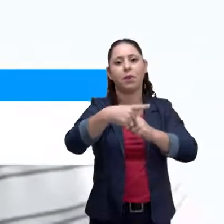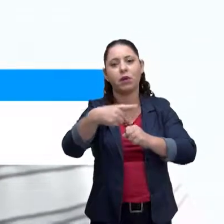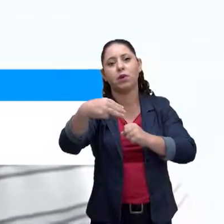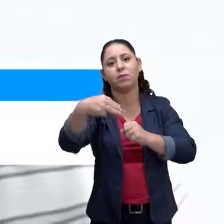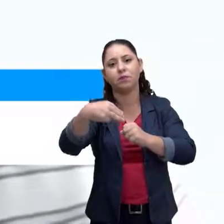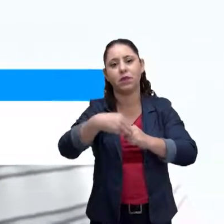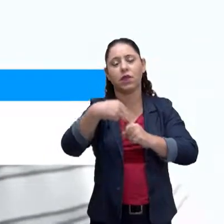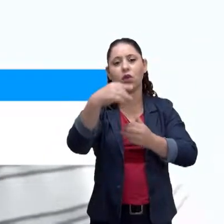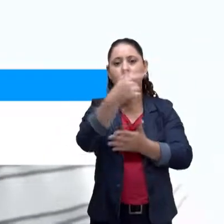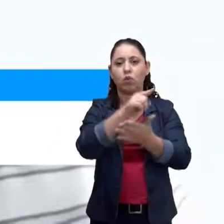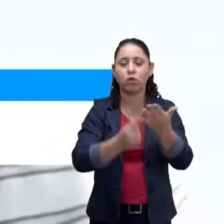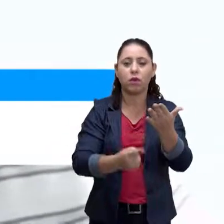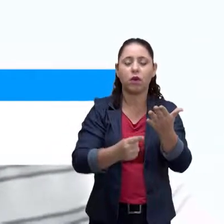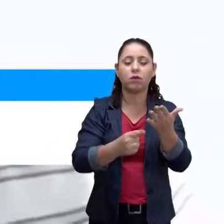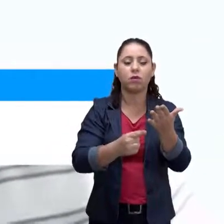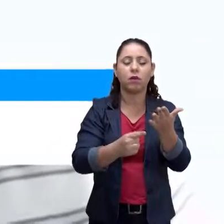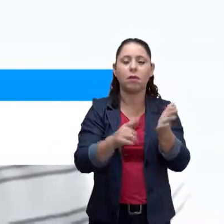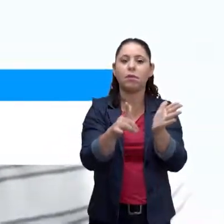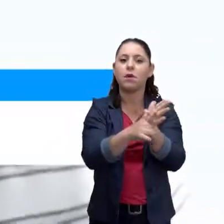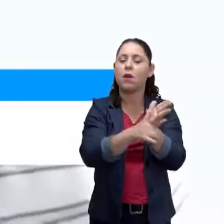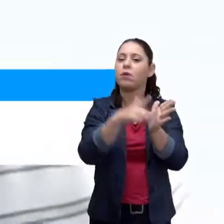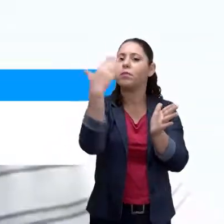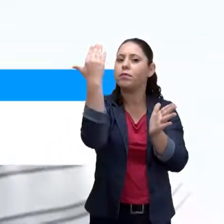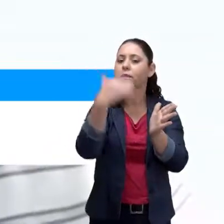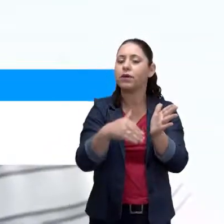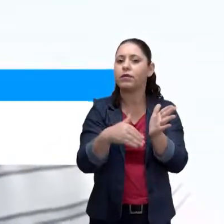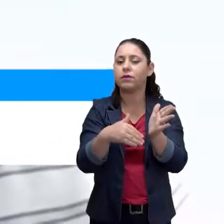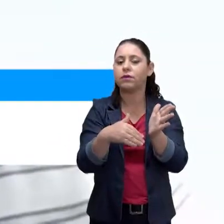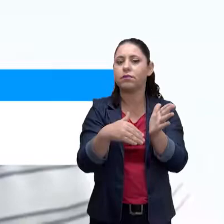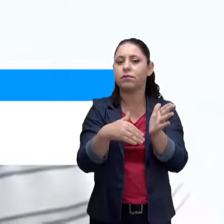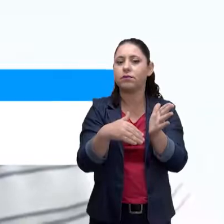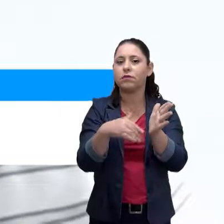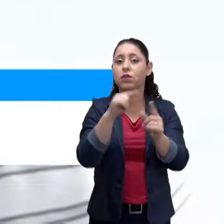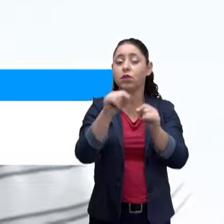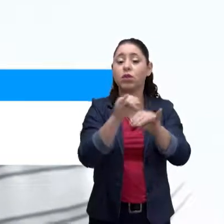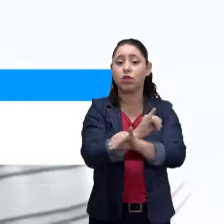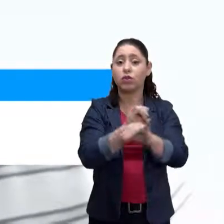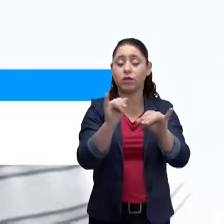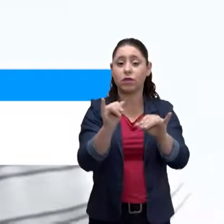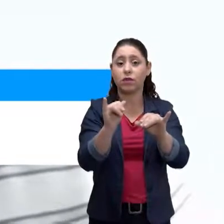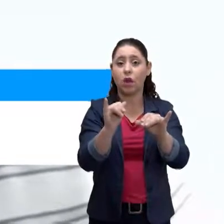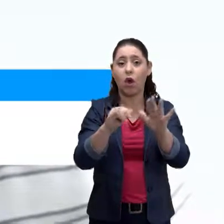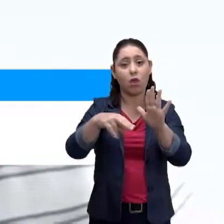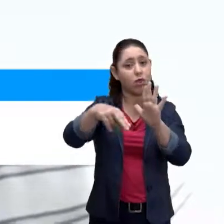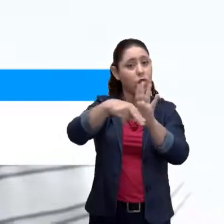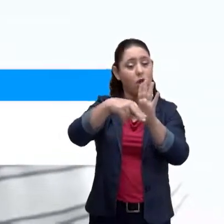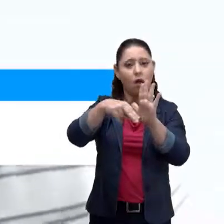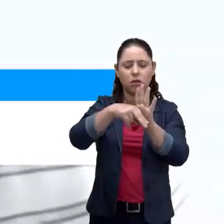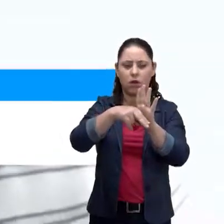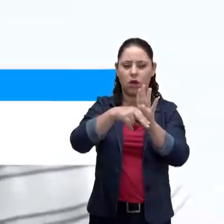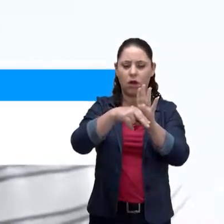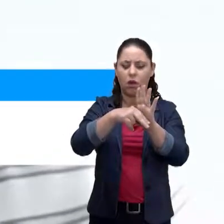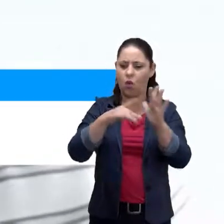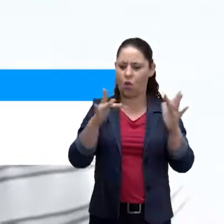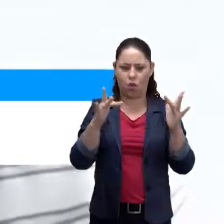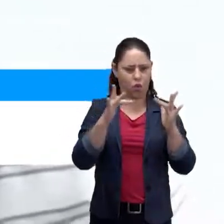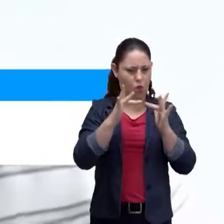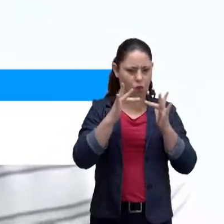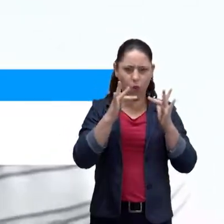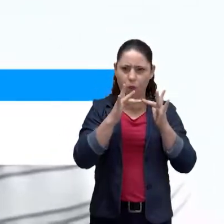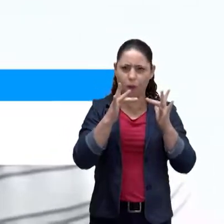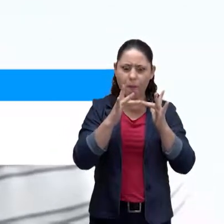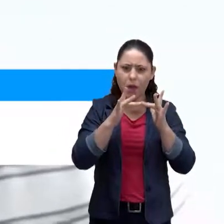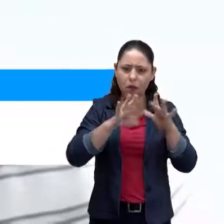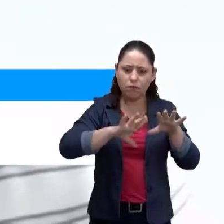títulos, apresentaram documentos certificados e a divulgação da nota não